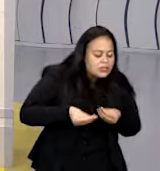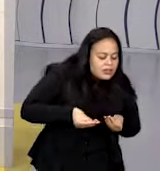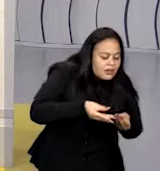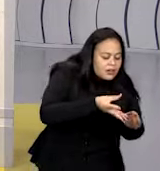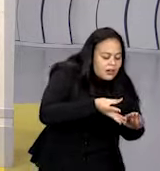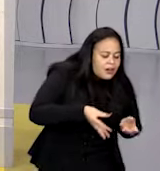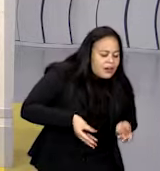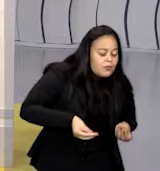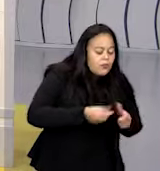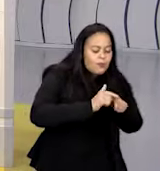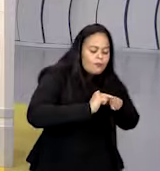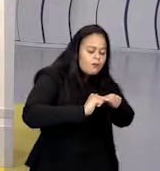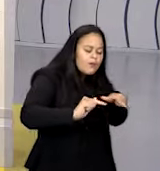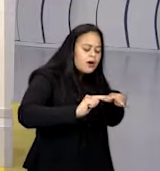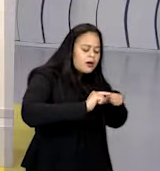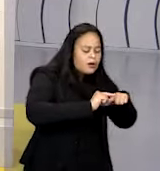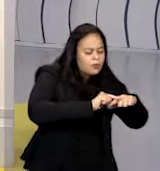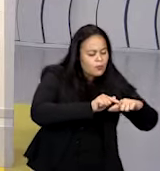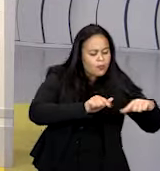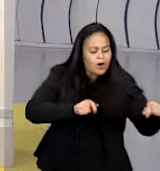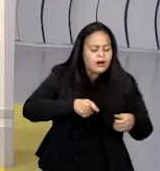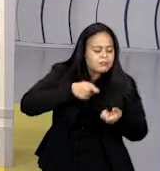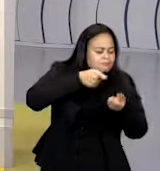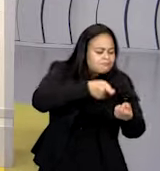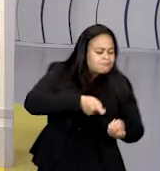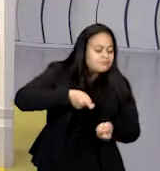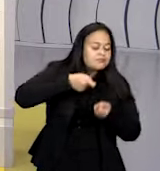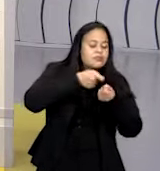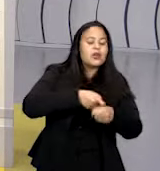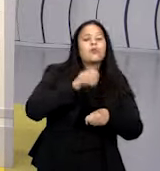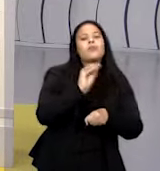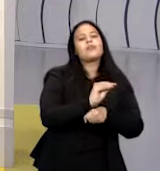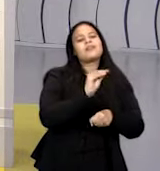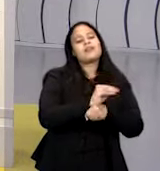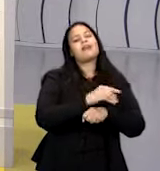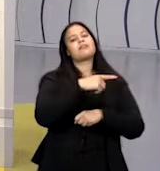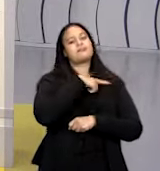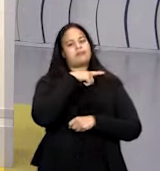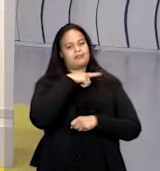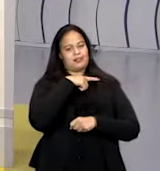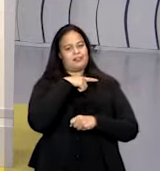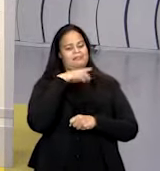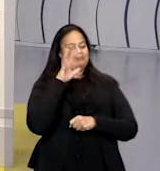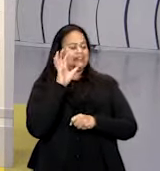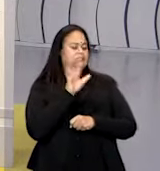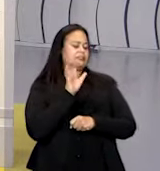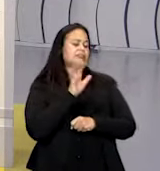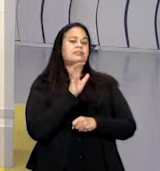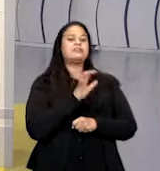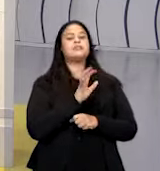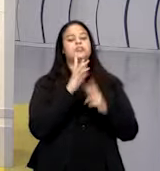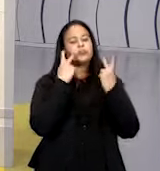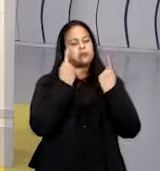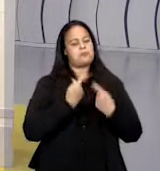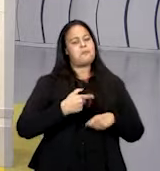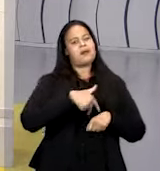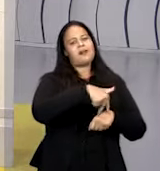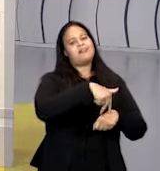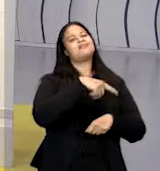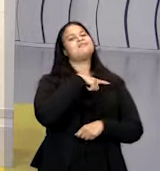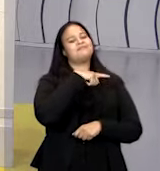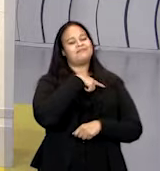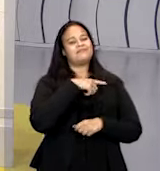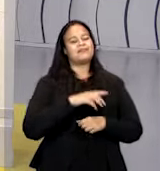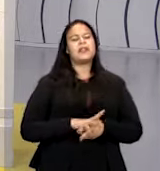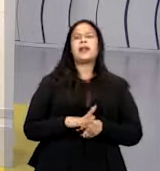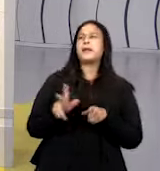uma limpeza, vai ter um cuidado, vai ter interferência humana nesse espaço. Então, professora, você está